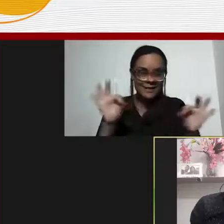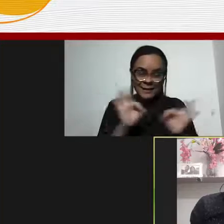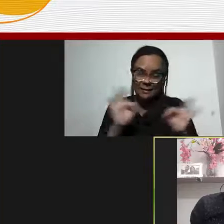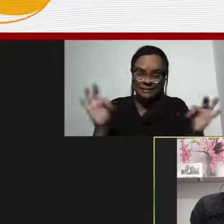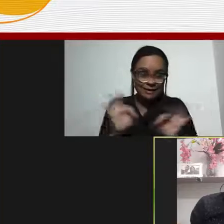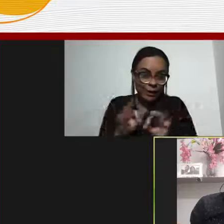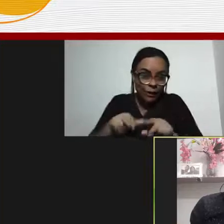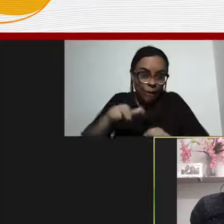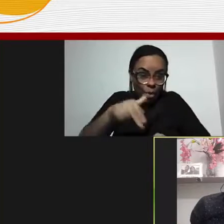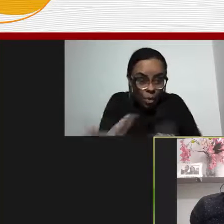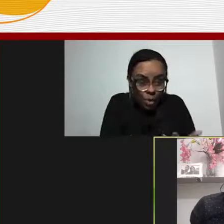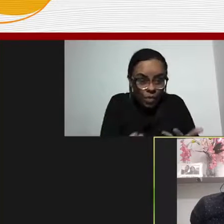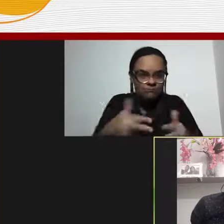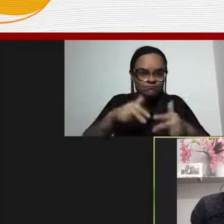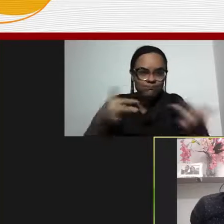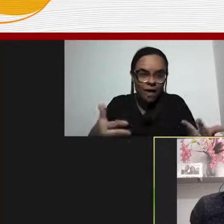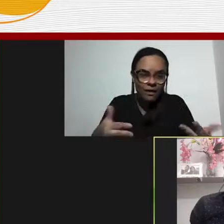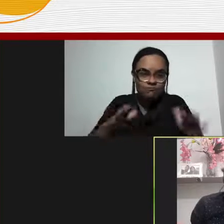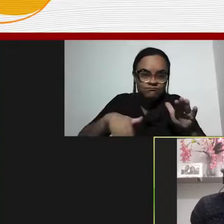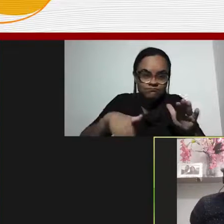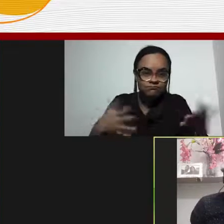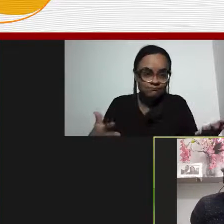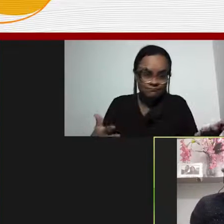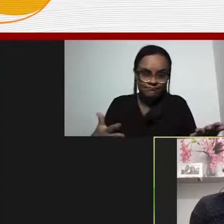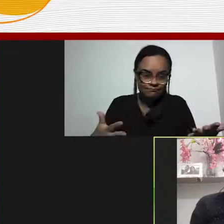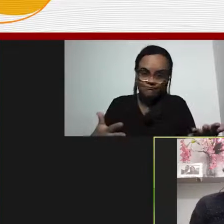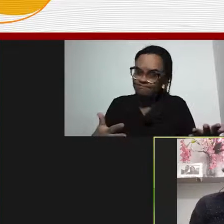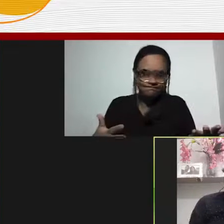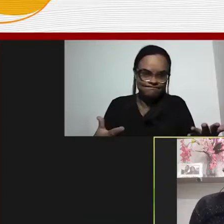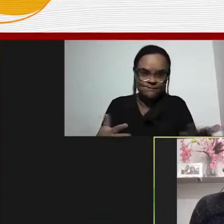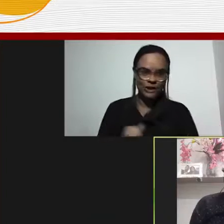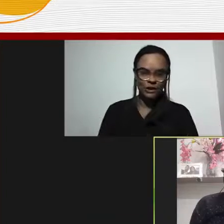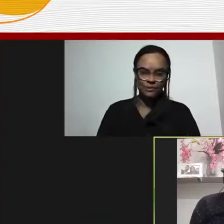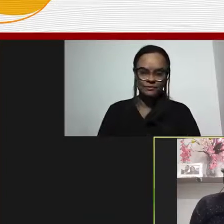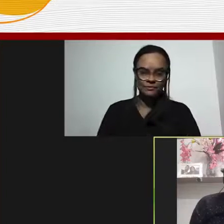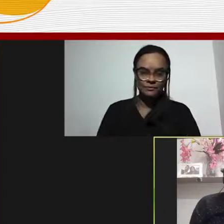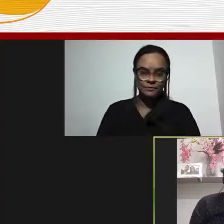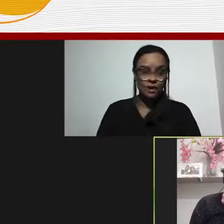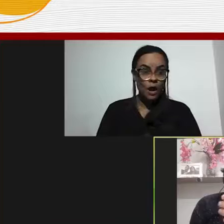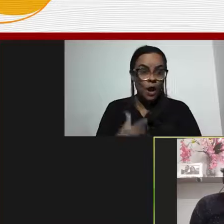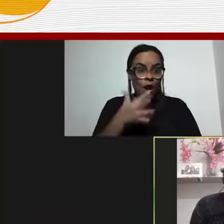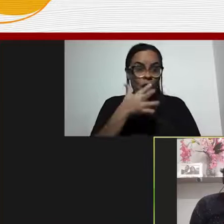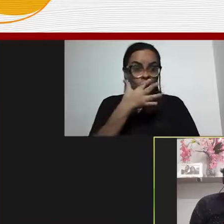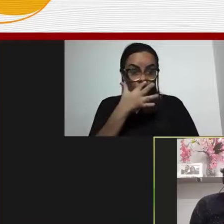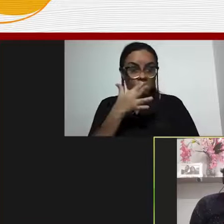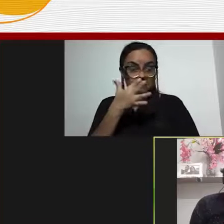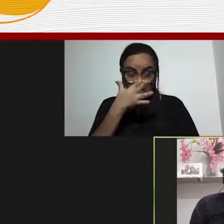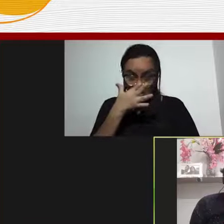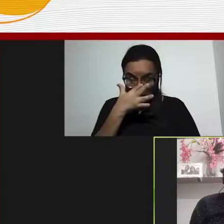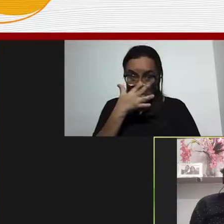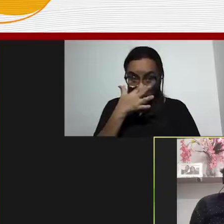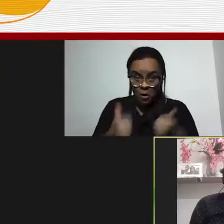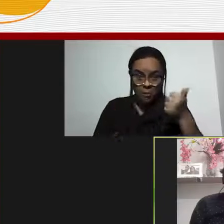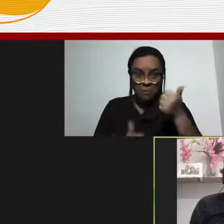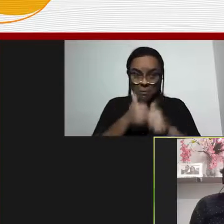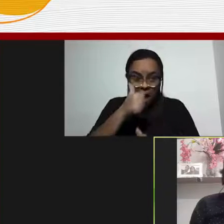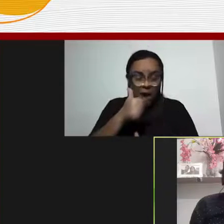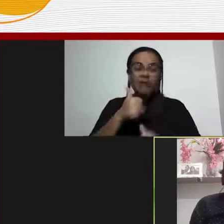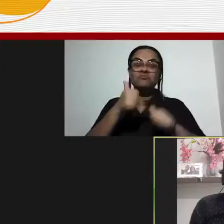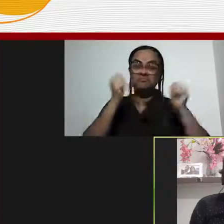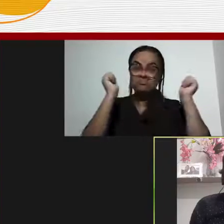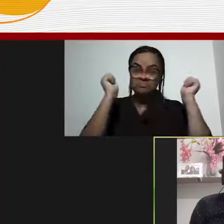uma piscina pequena. Não é minha vocação. Eu admiro muito as pessoas que têm essa vocação do esporte,